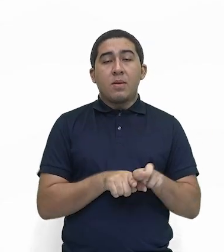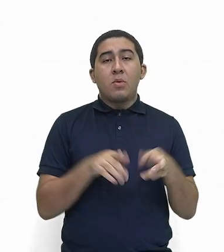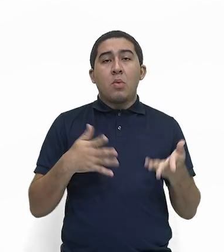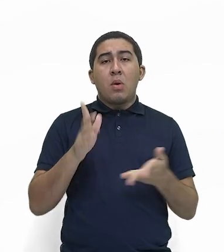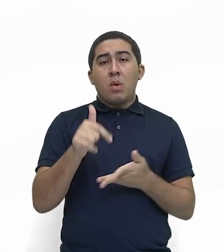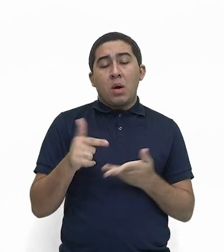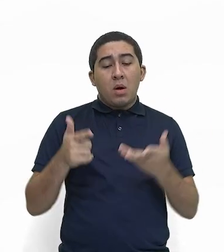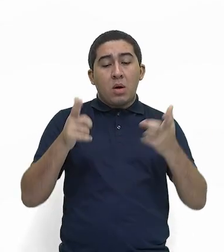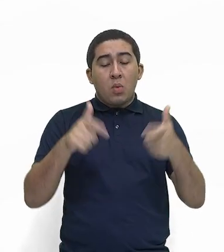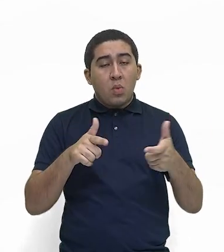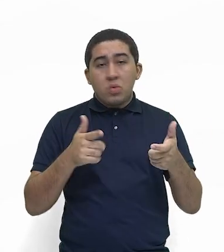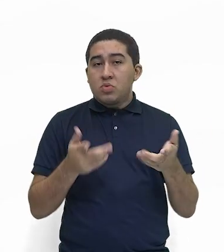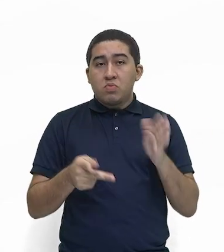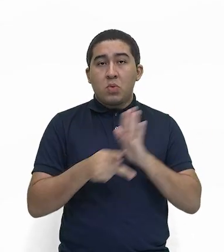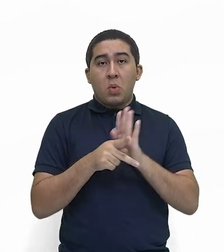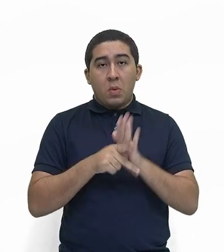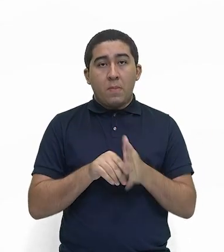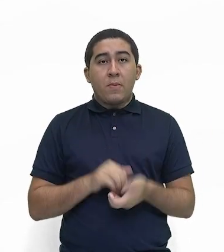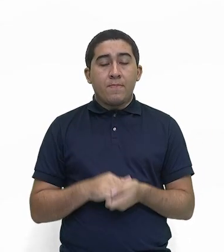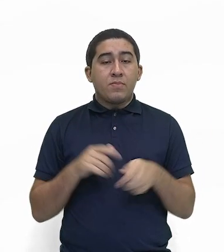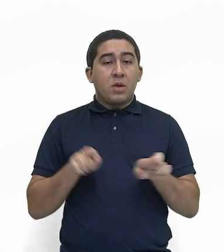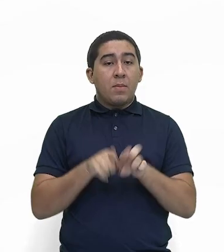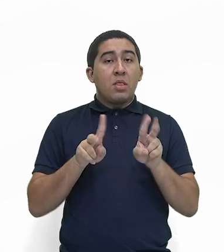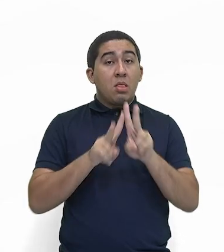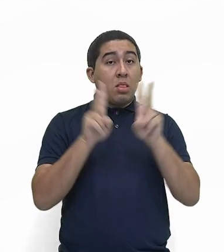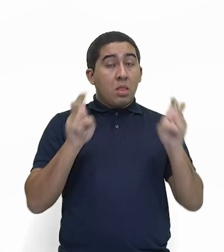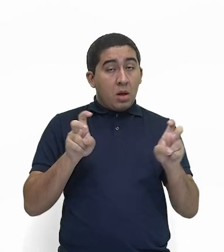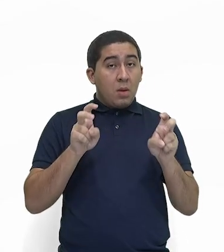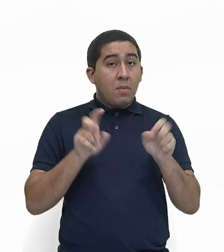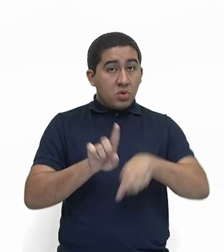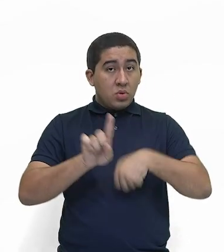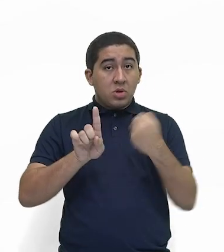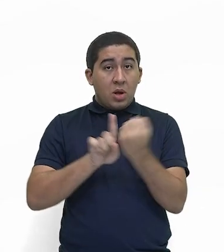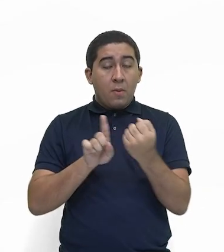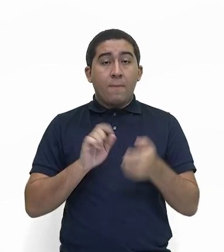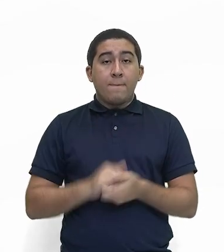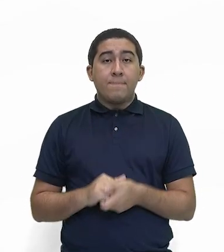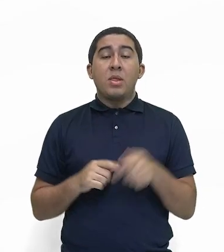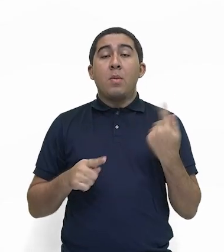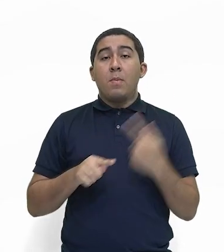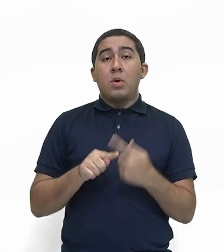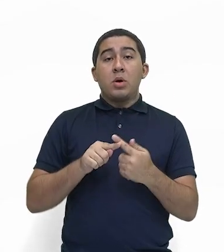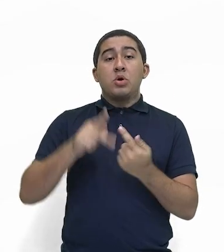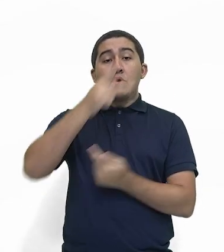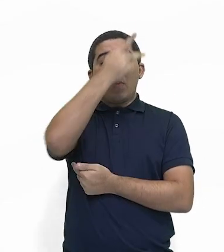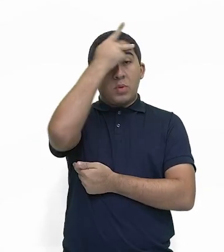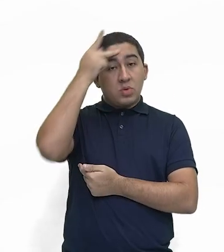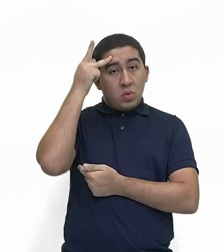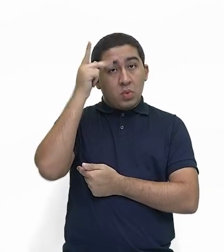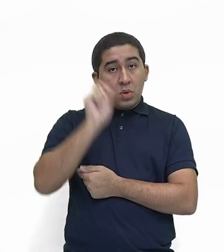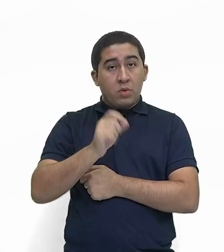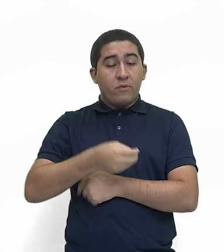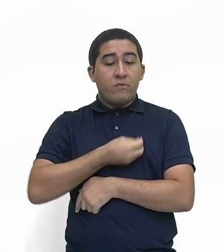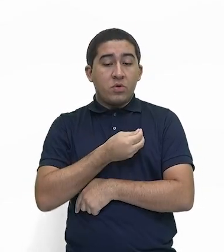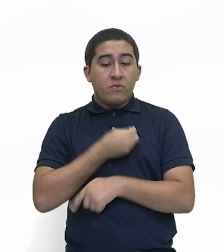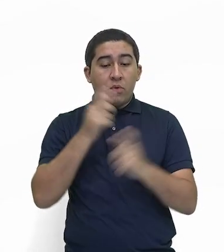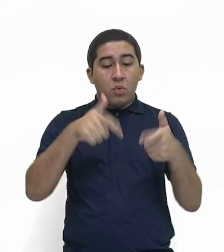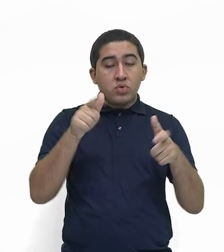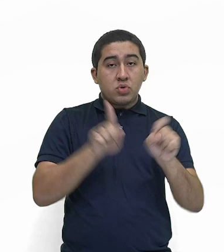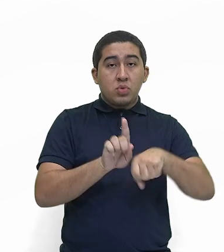tudo isso. As questões sociais, porque, afinal de contas, né, as pessoas vivem